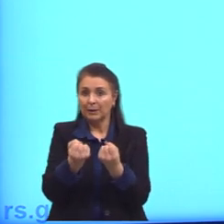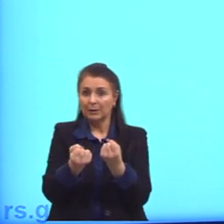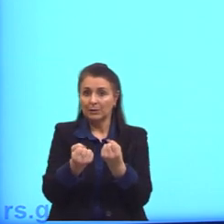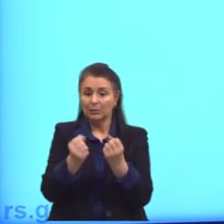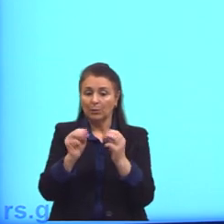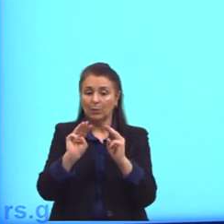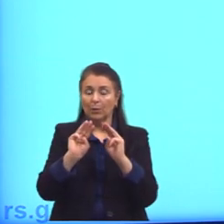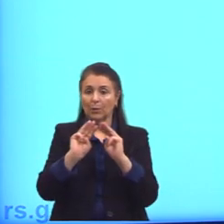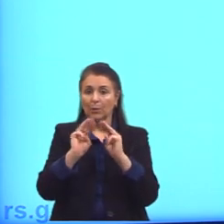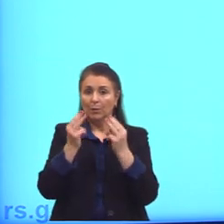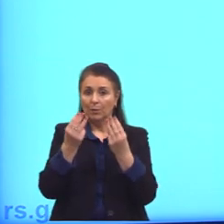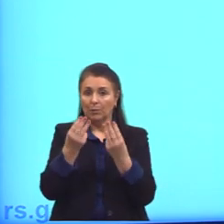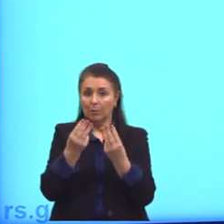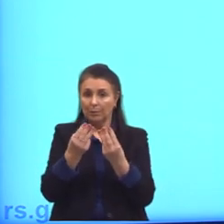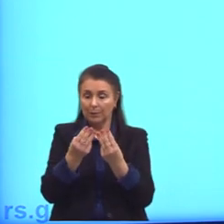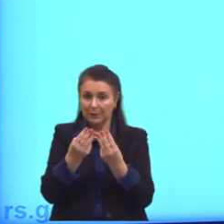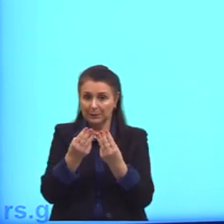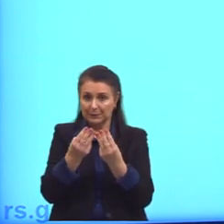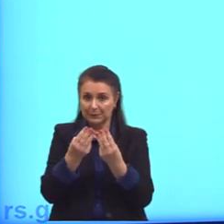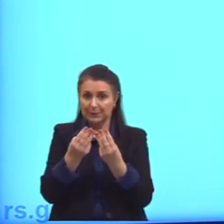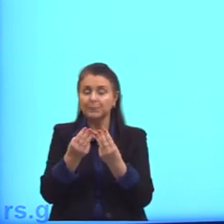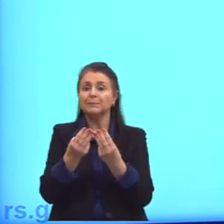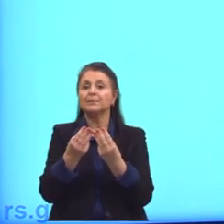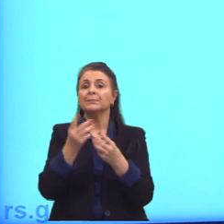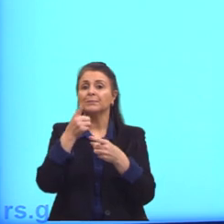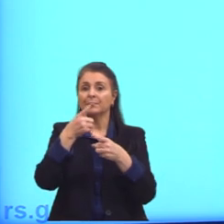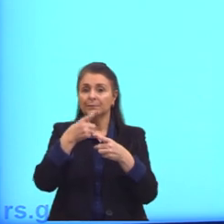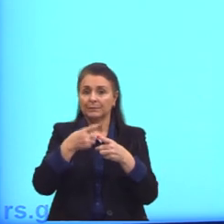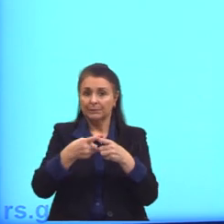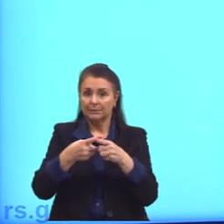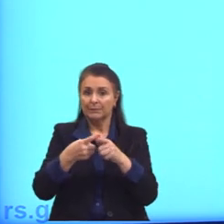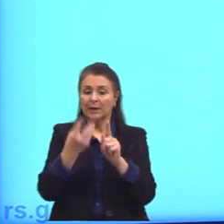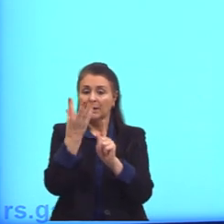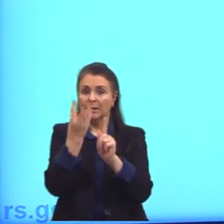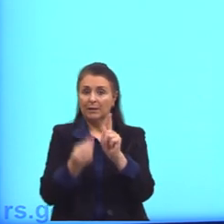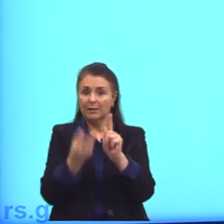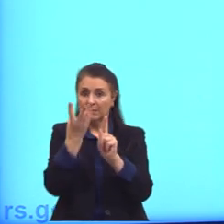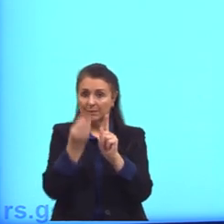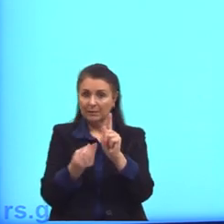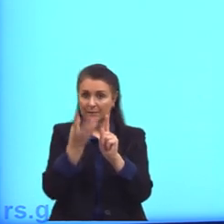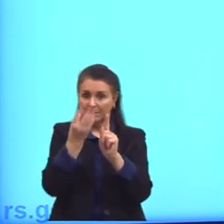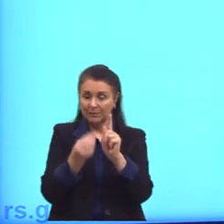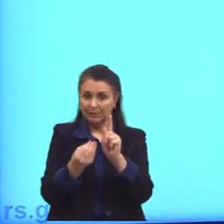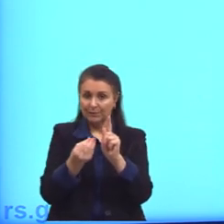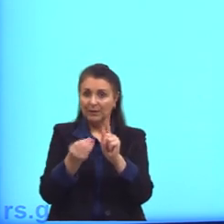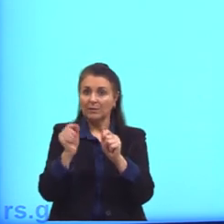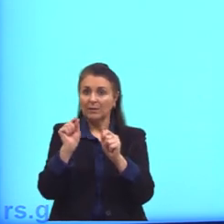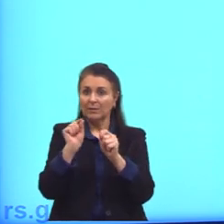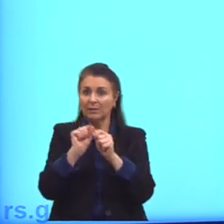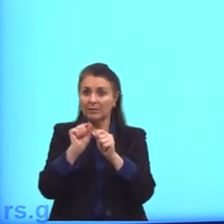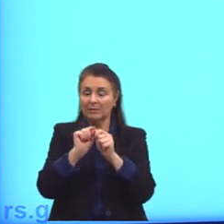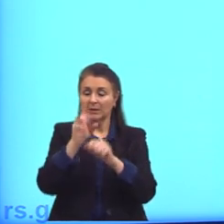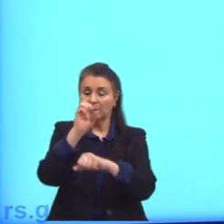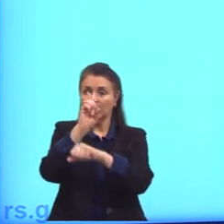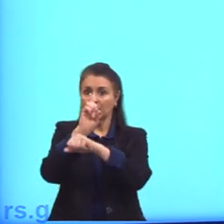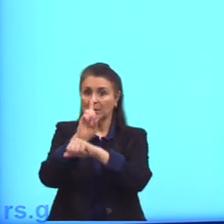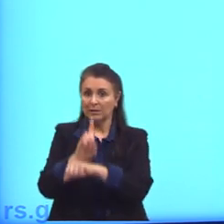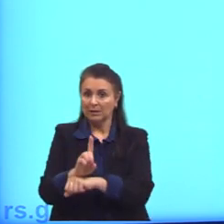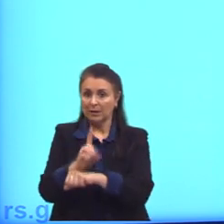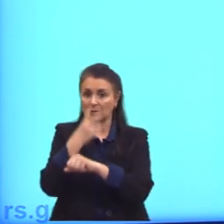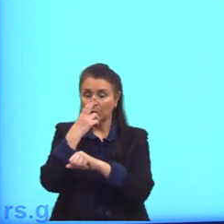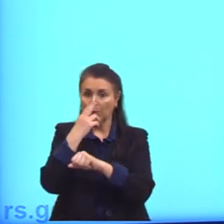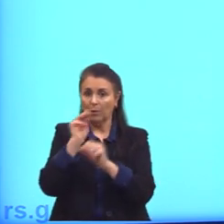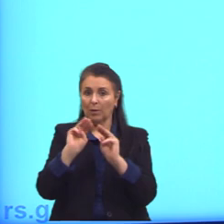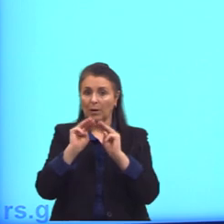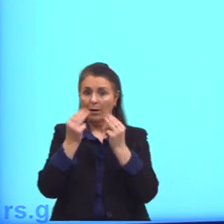massa do fluido multiplicado pela aceleração gravitacional né a gente vai operando aqui densidade é igual